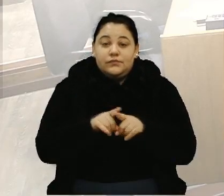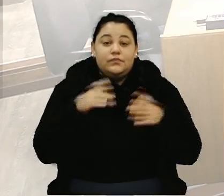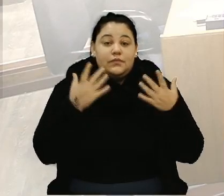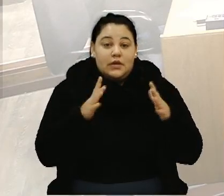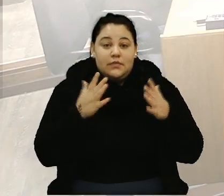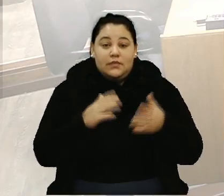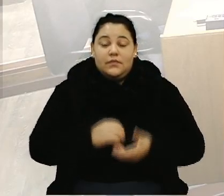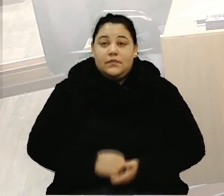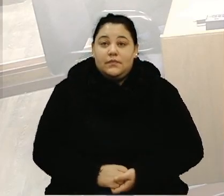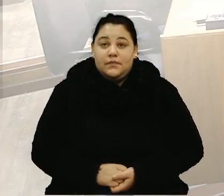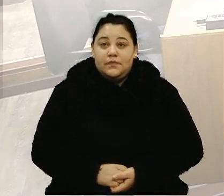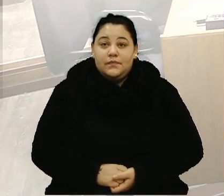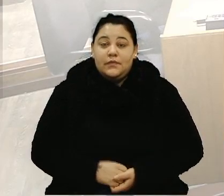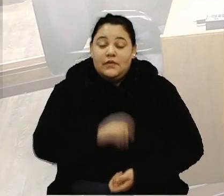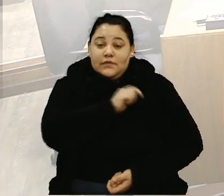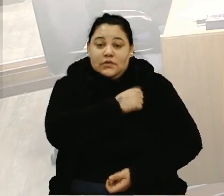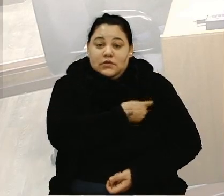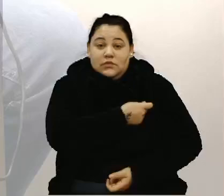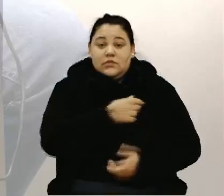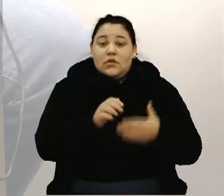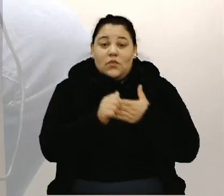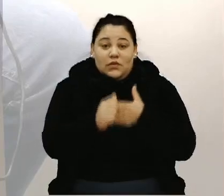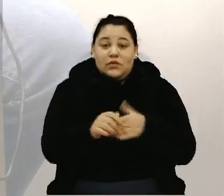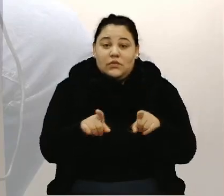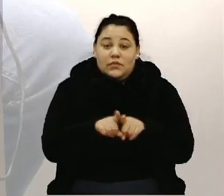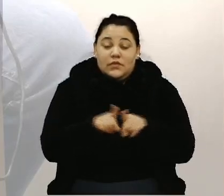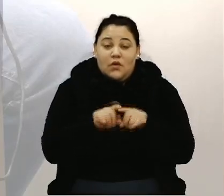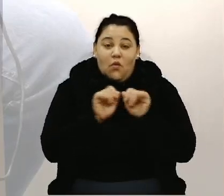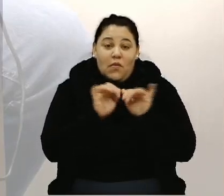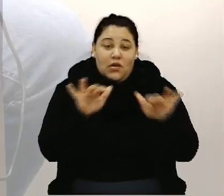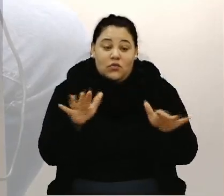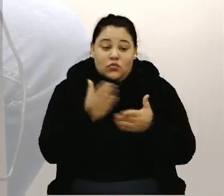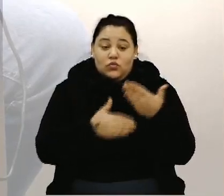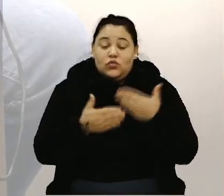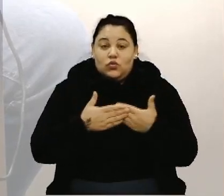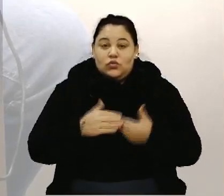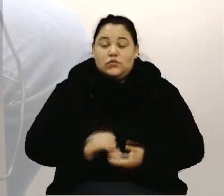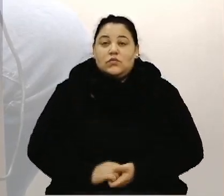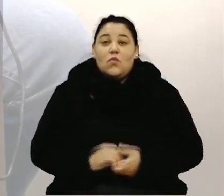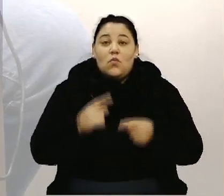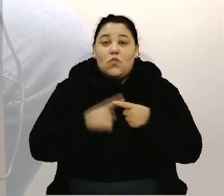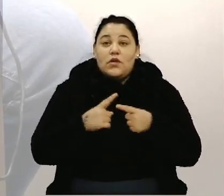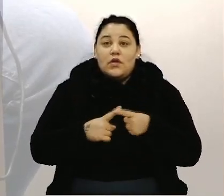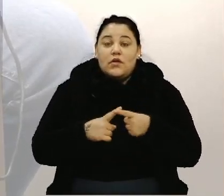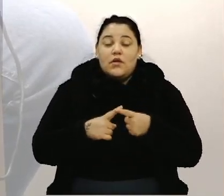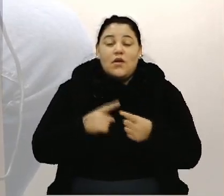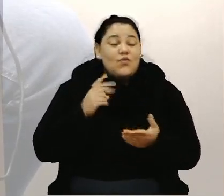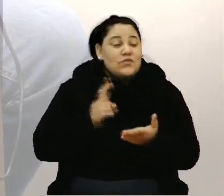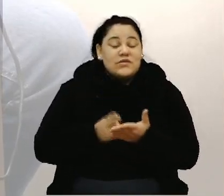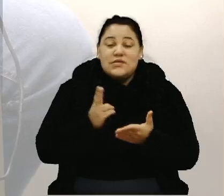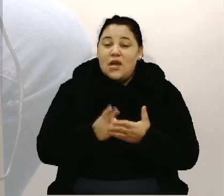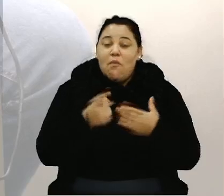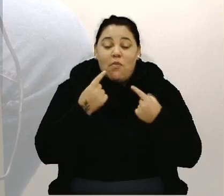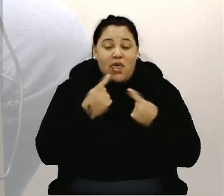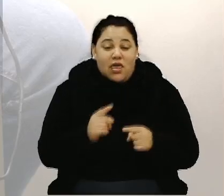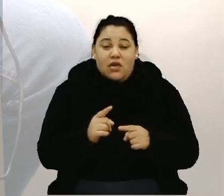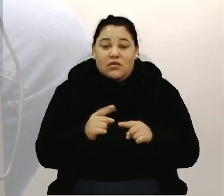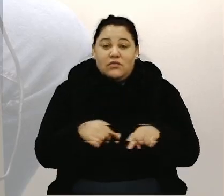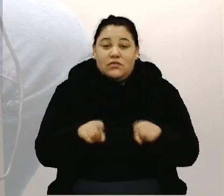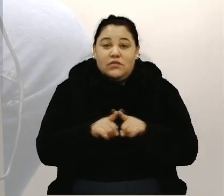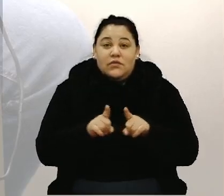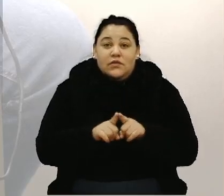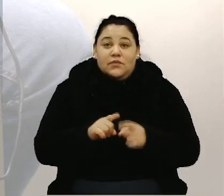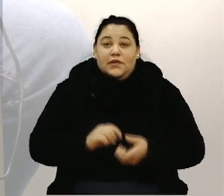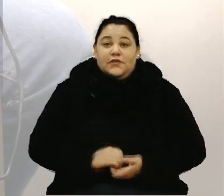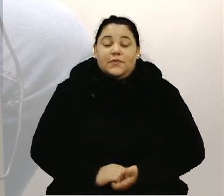fiscalizando, demonstrando, compartilhando com nós. Porque eu sempre fui crítico disso. E a cada dia que passa,